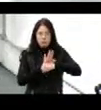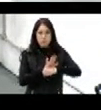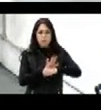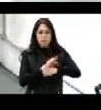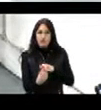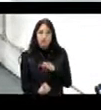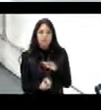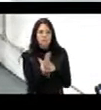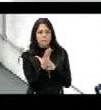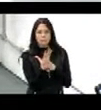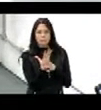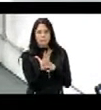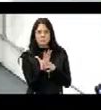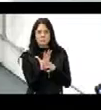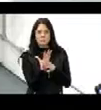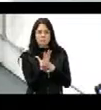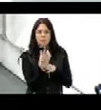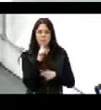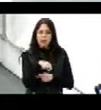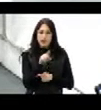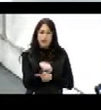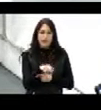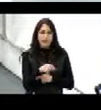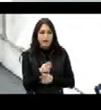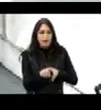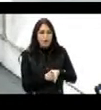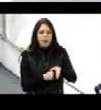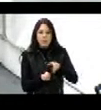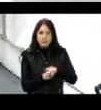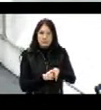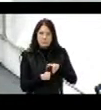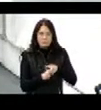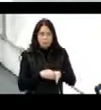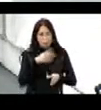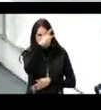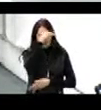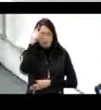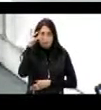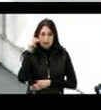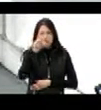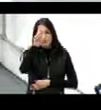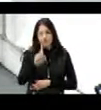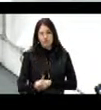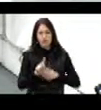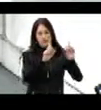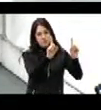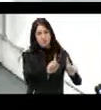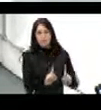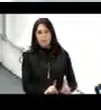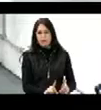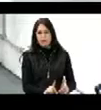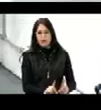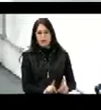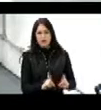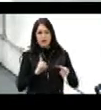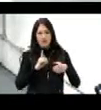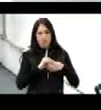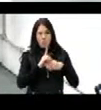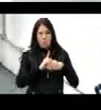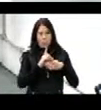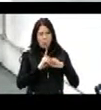e implementar, que é o Conselho Municipal dos Direitos das Pessoas com Deficiência. Conselho